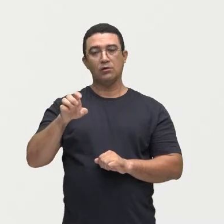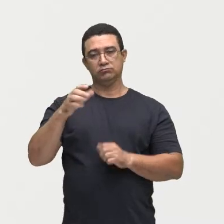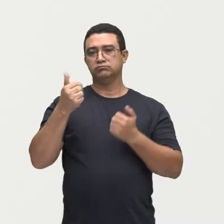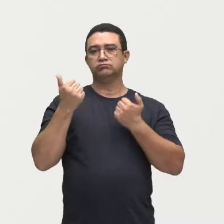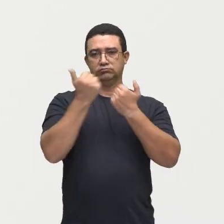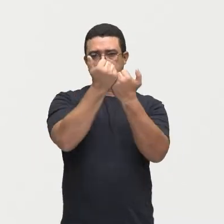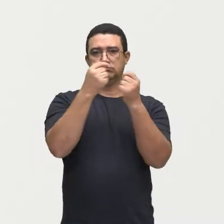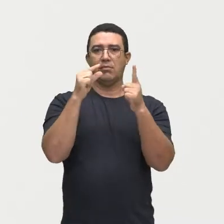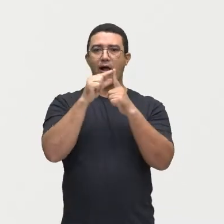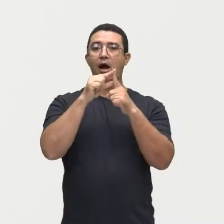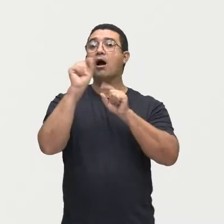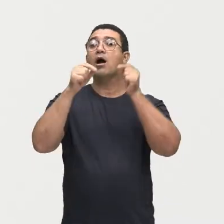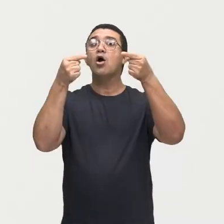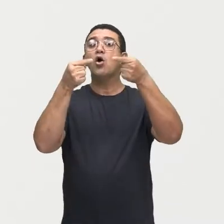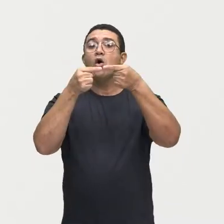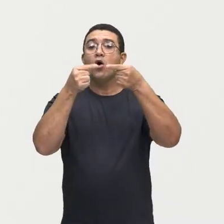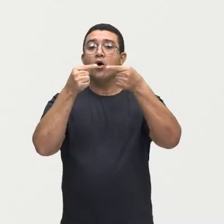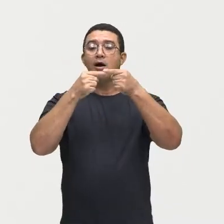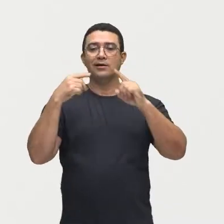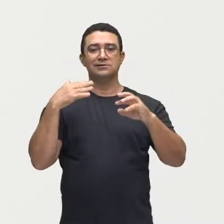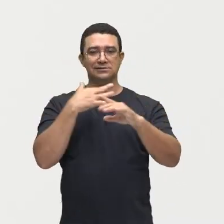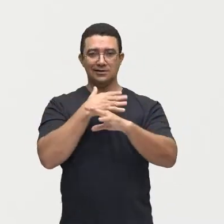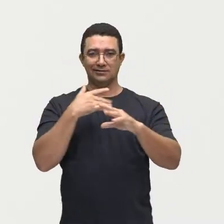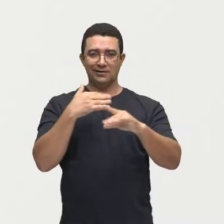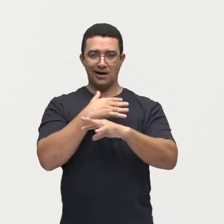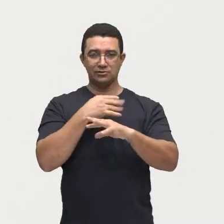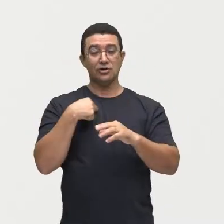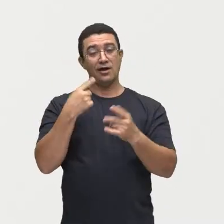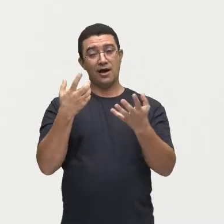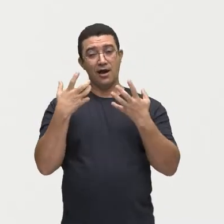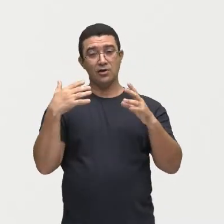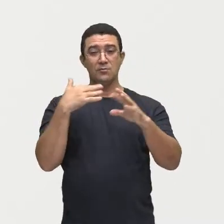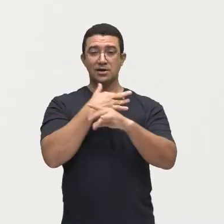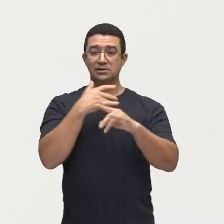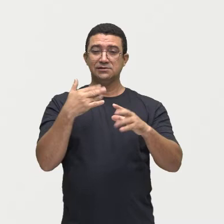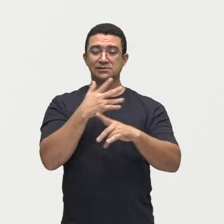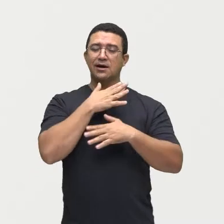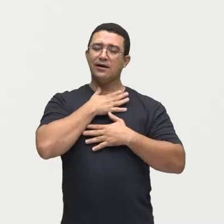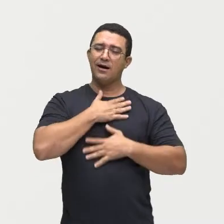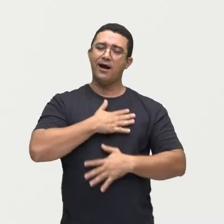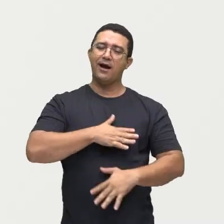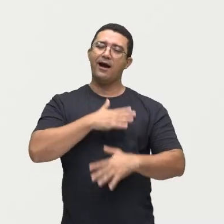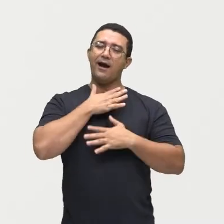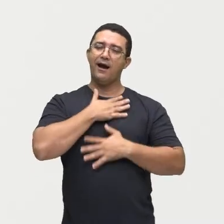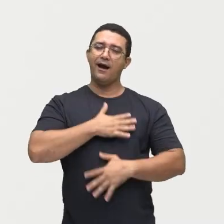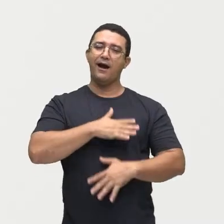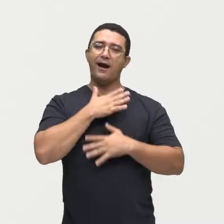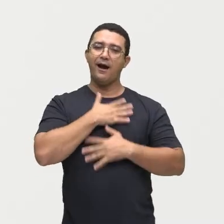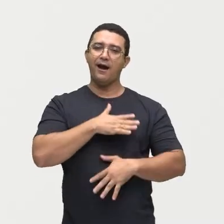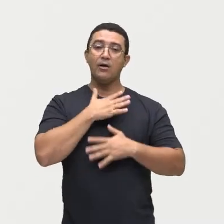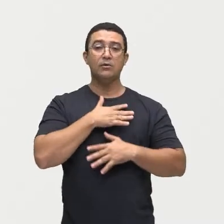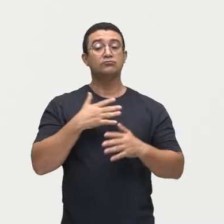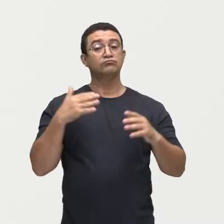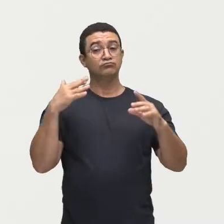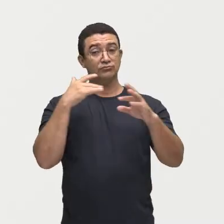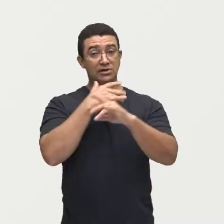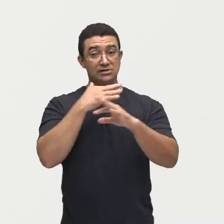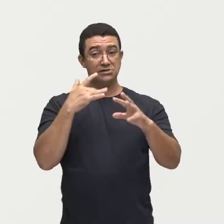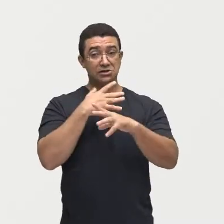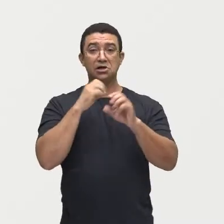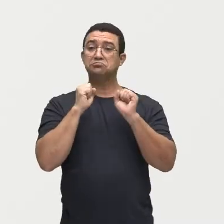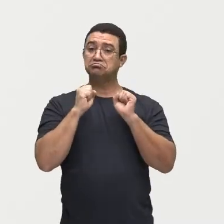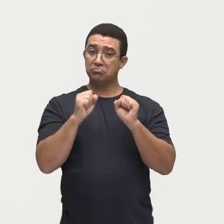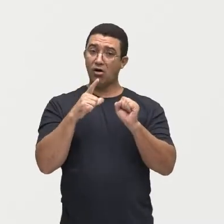está se referindo aqui cidade. Quero uma cidade tranquila. Uma cidade que